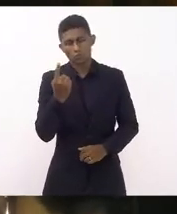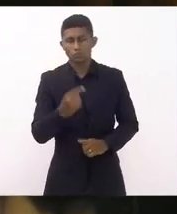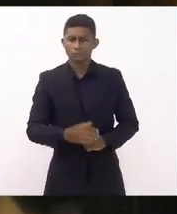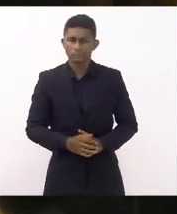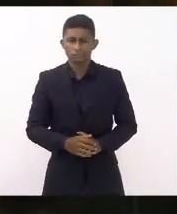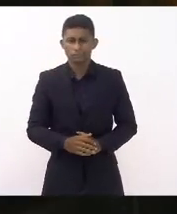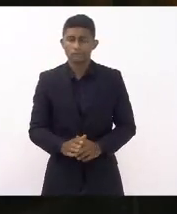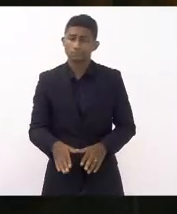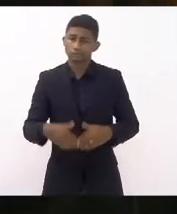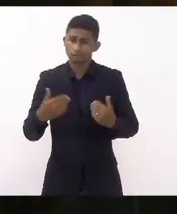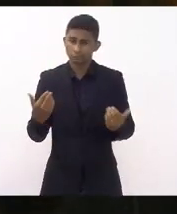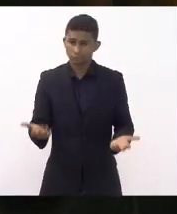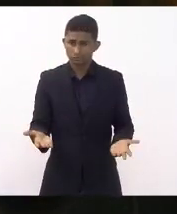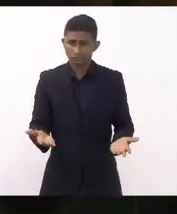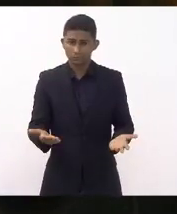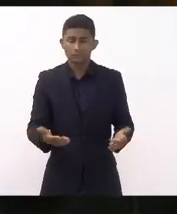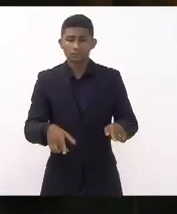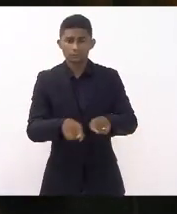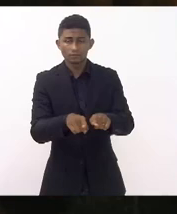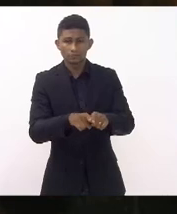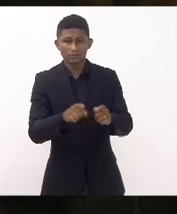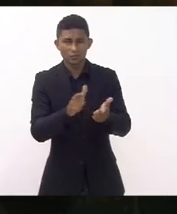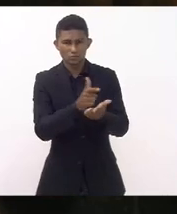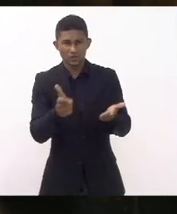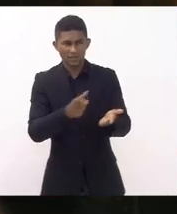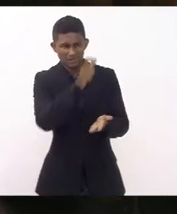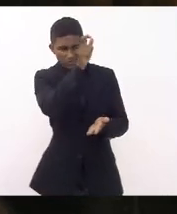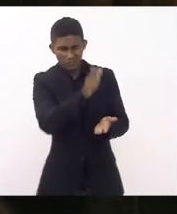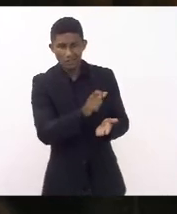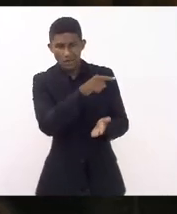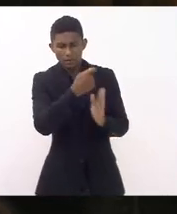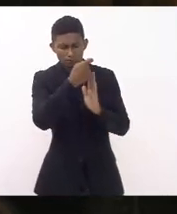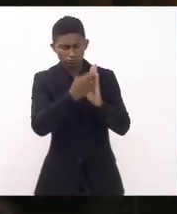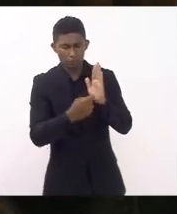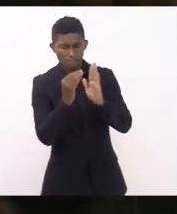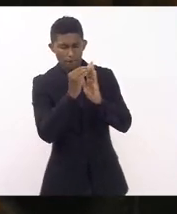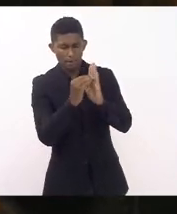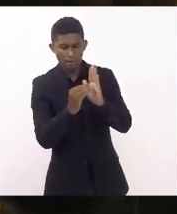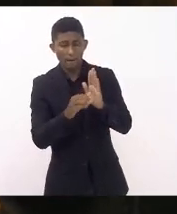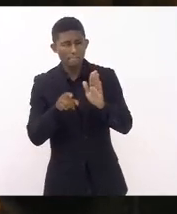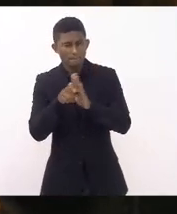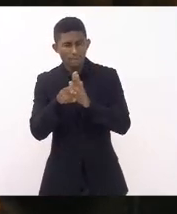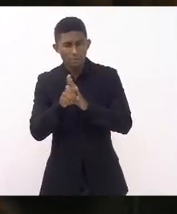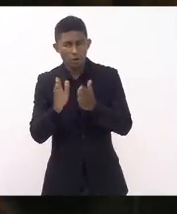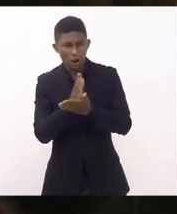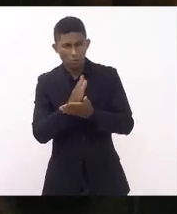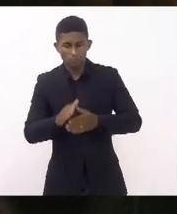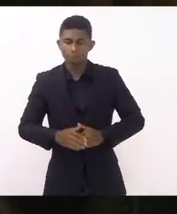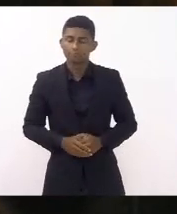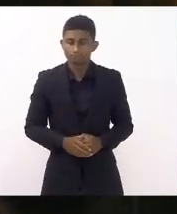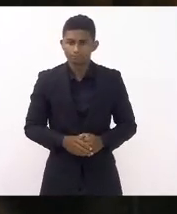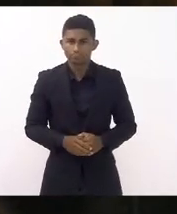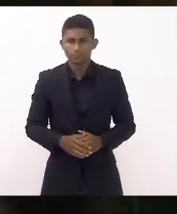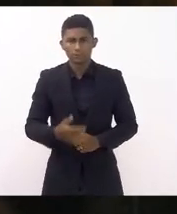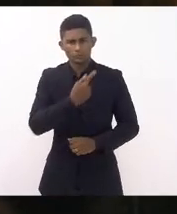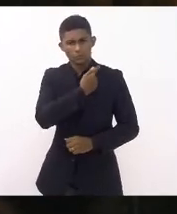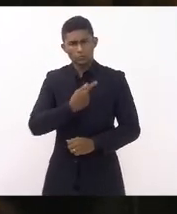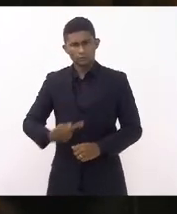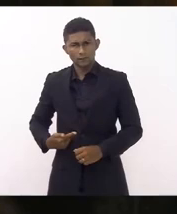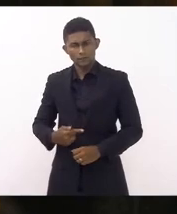o próprio jornalista fez algumas perguntas. Como concordar que um governo do